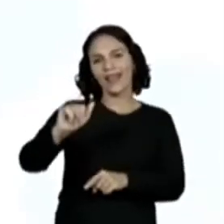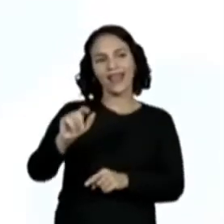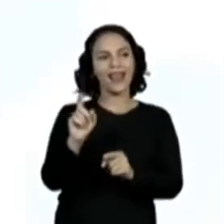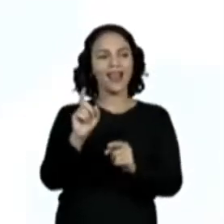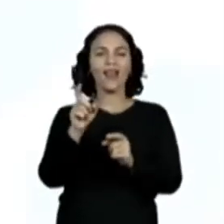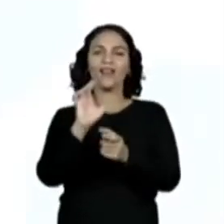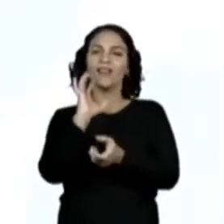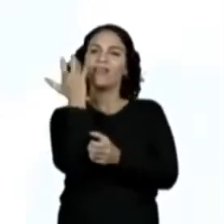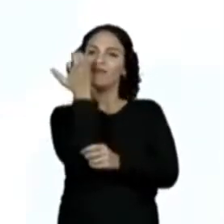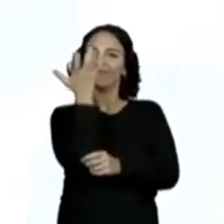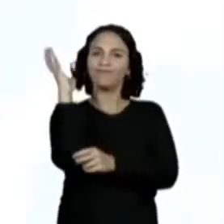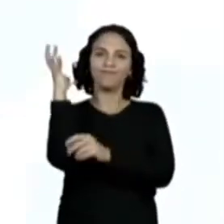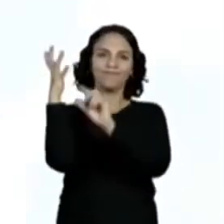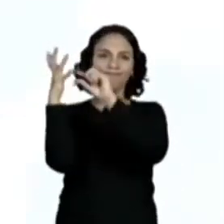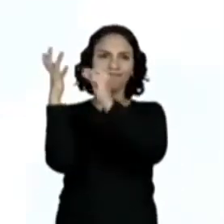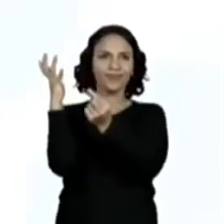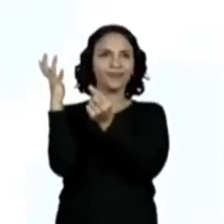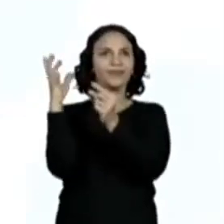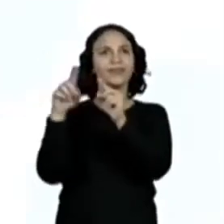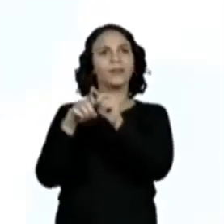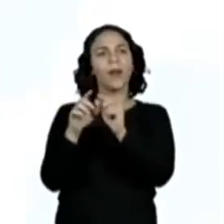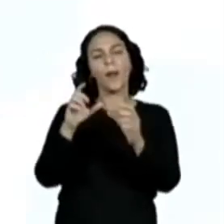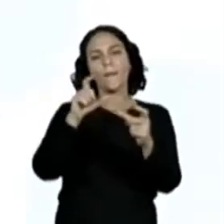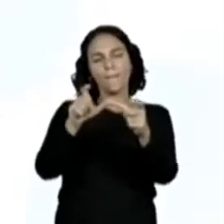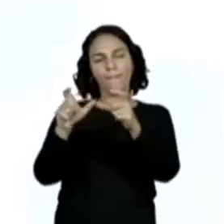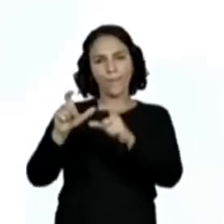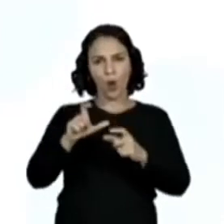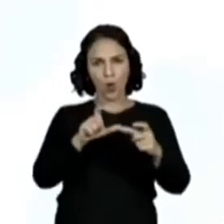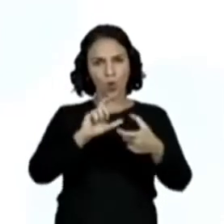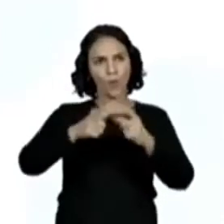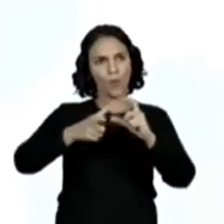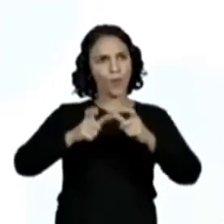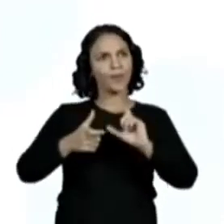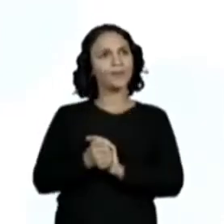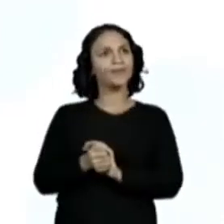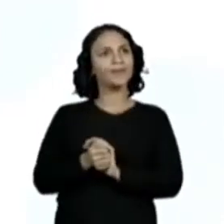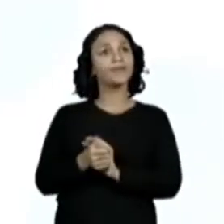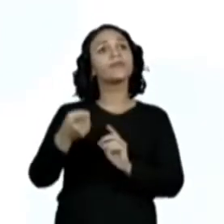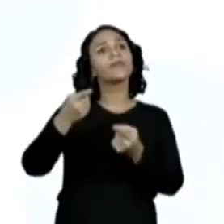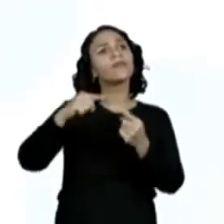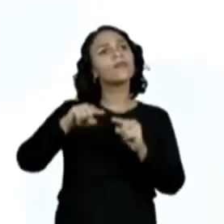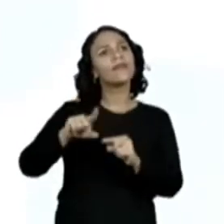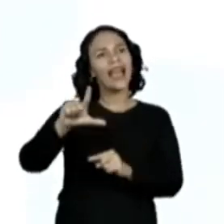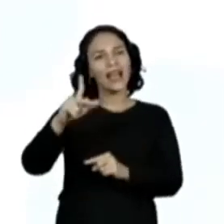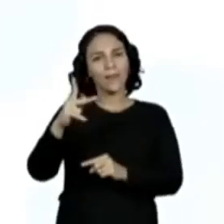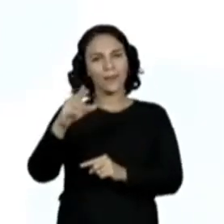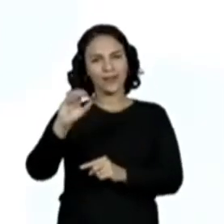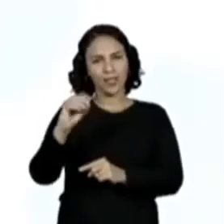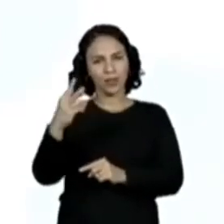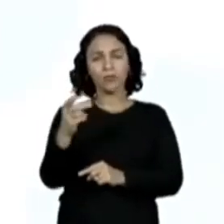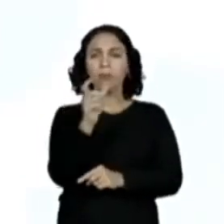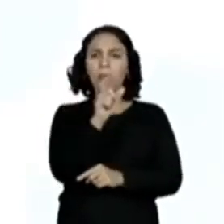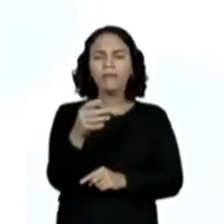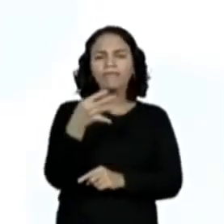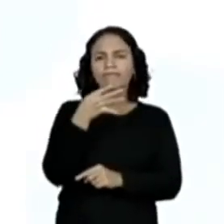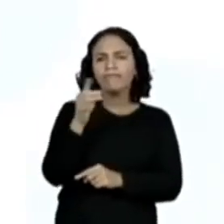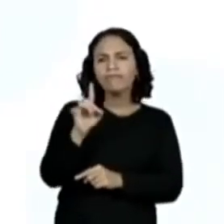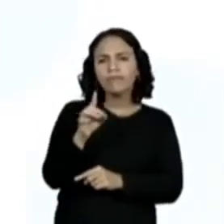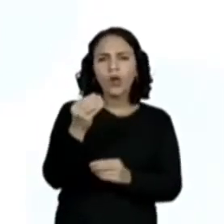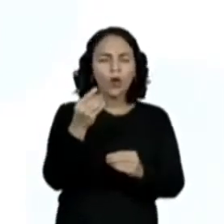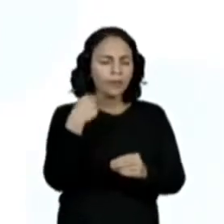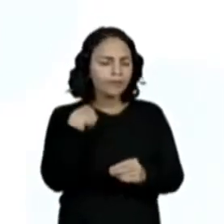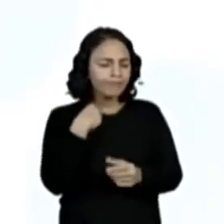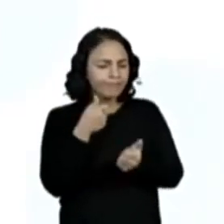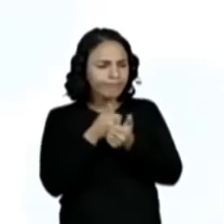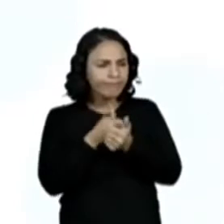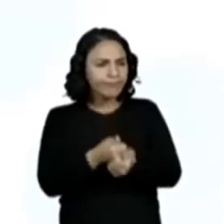bloco. EF02, LP02, grafar palavras desconhecidas, apoiando-se no som e na grafia